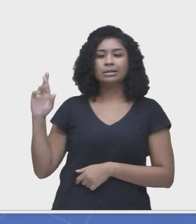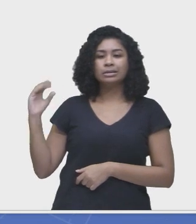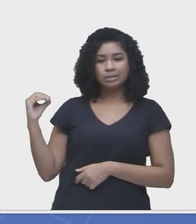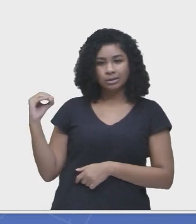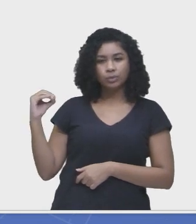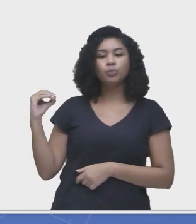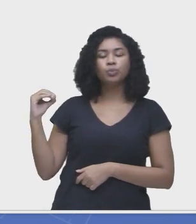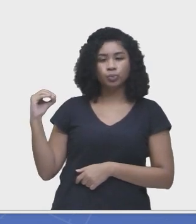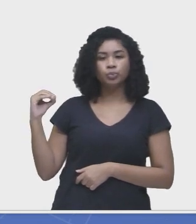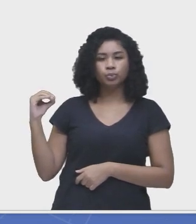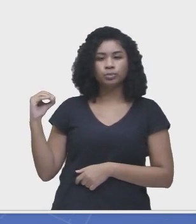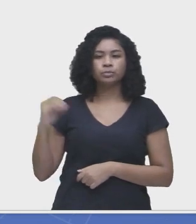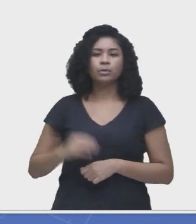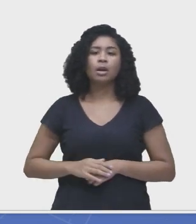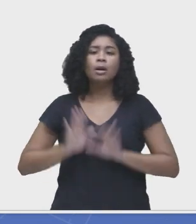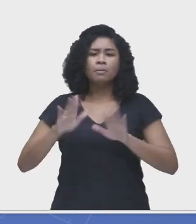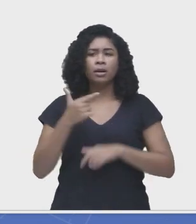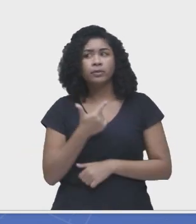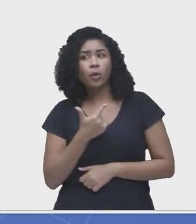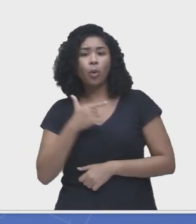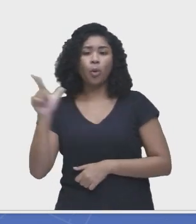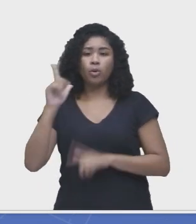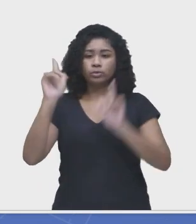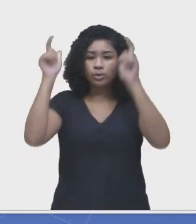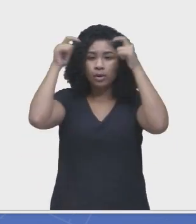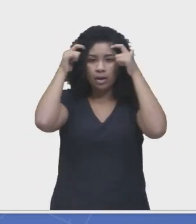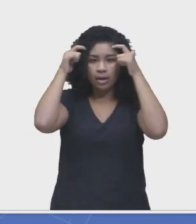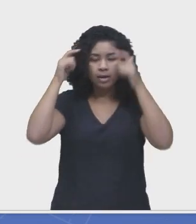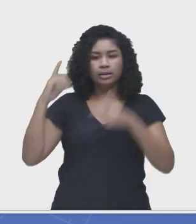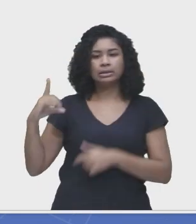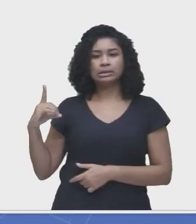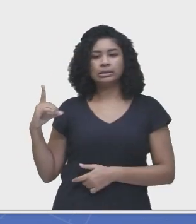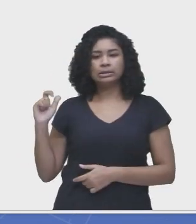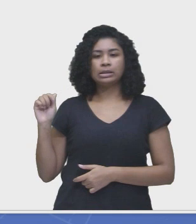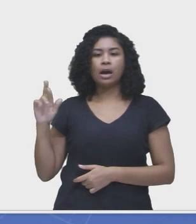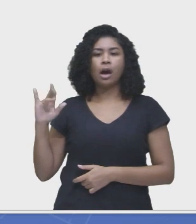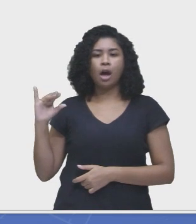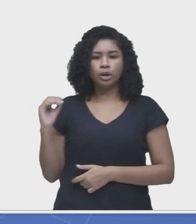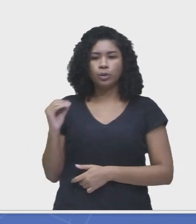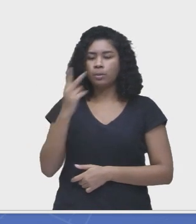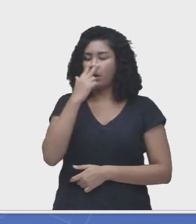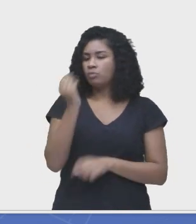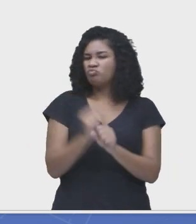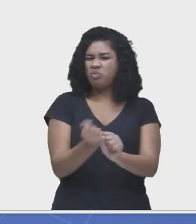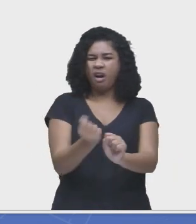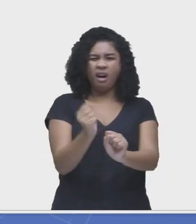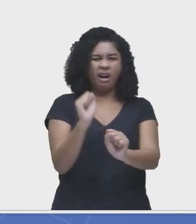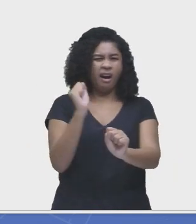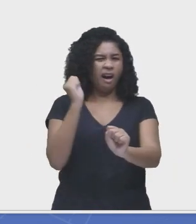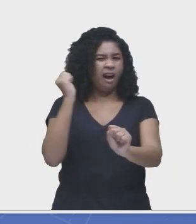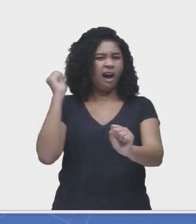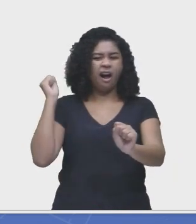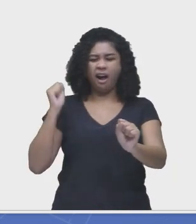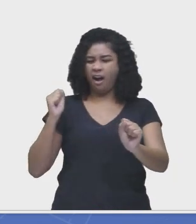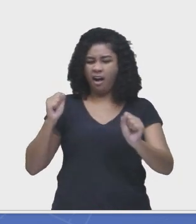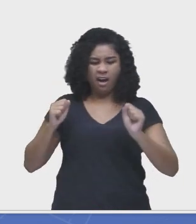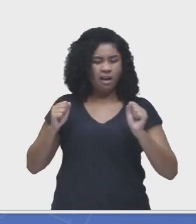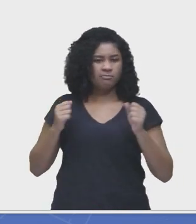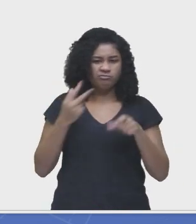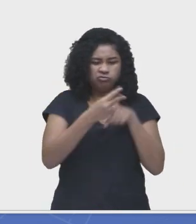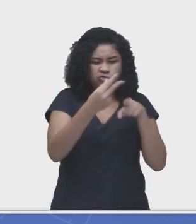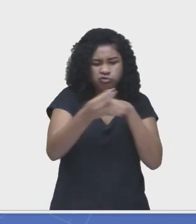mas é durante o reinado de Dario I que ele vai ganhar todo o seu esplendor. Todos os sucessores de Ciro